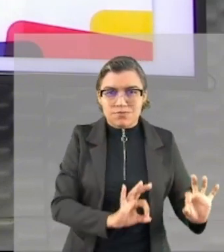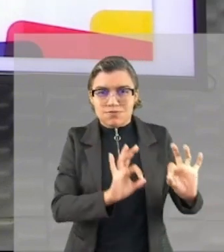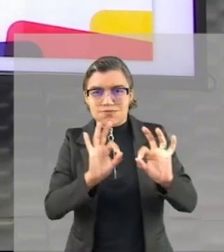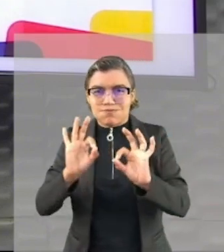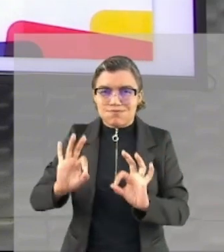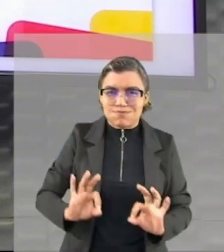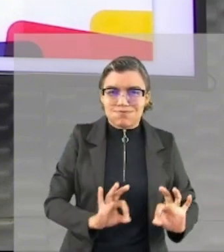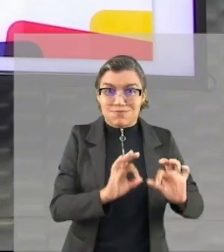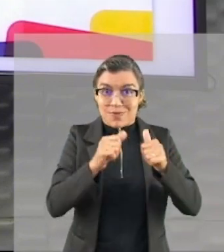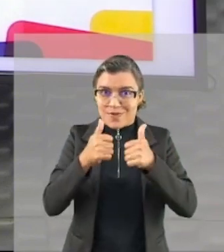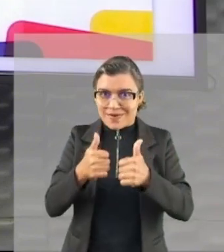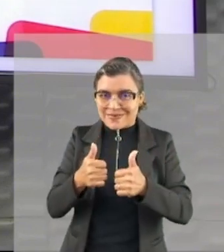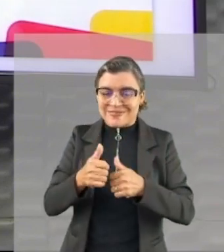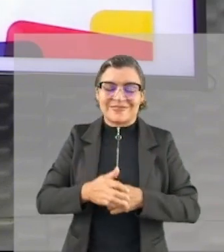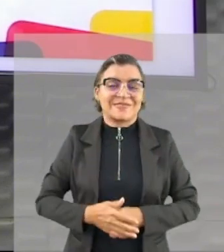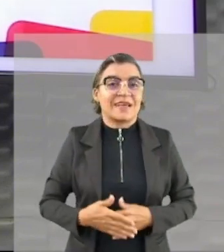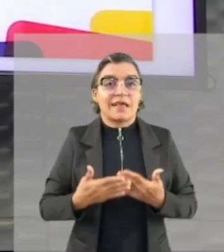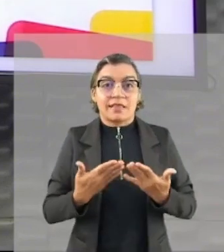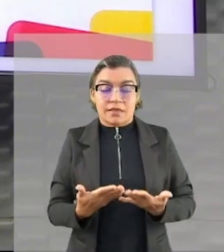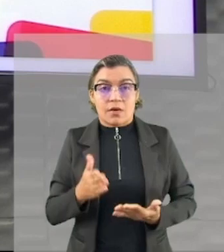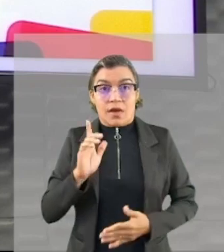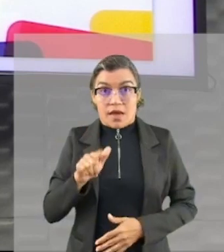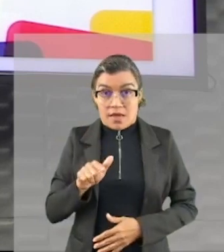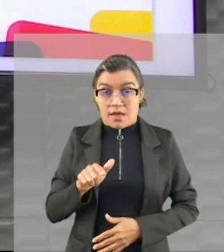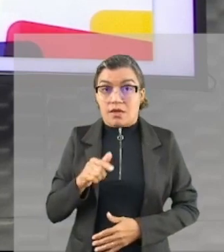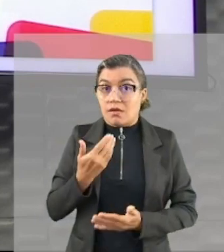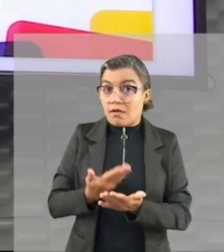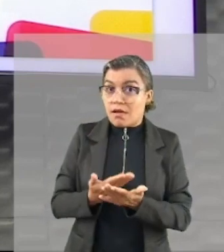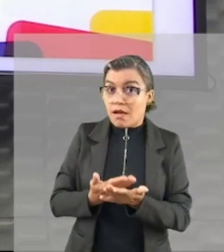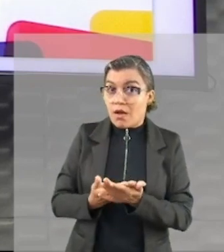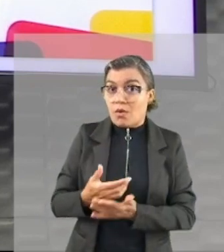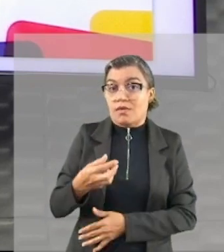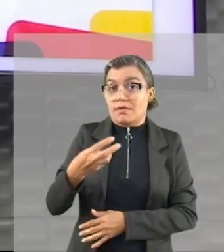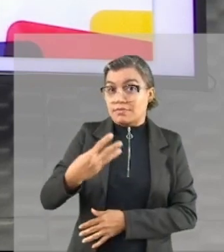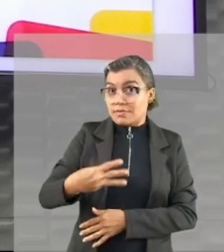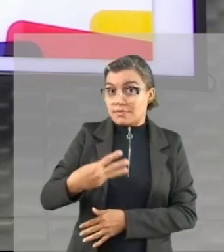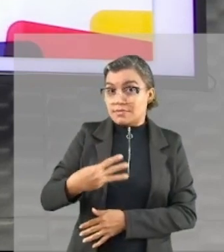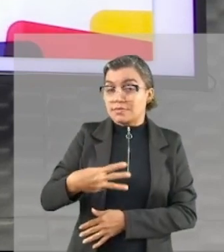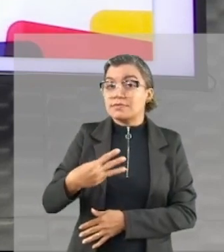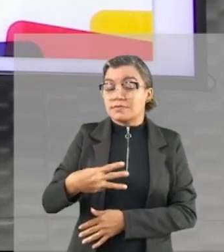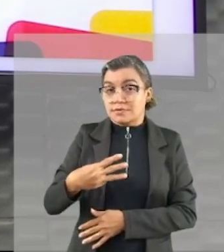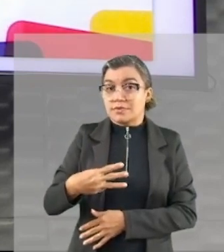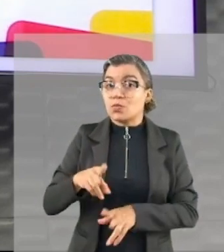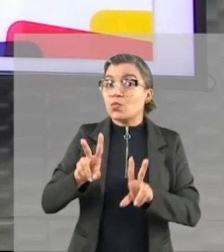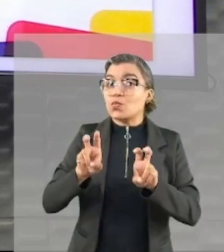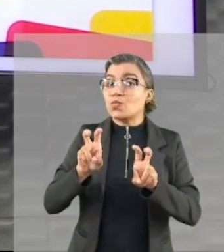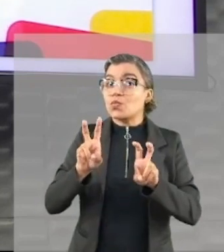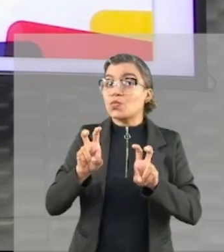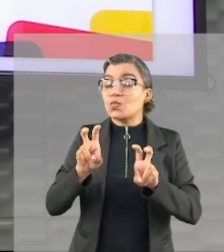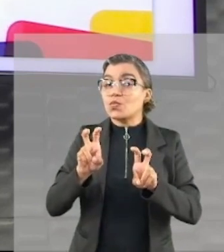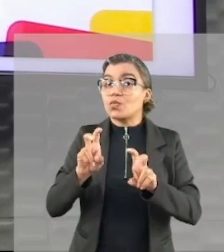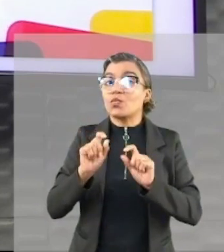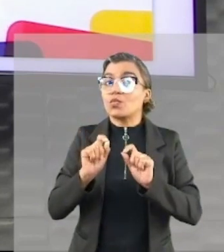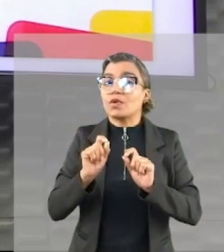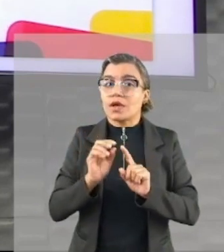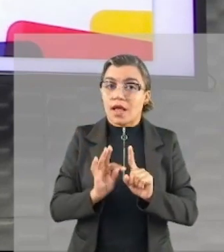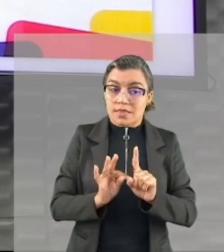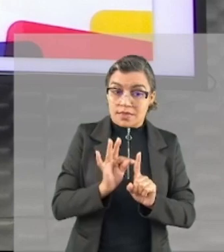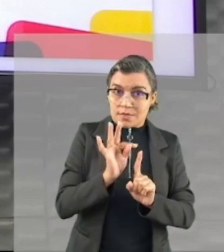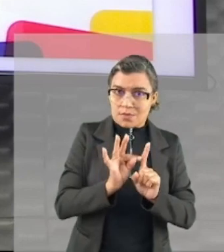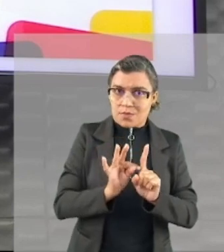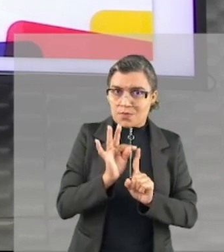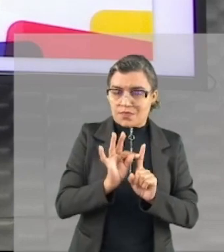vídeos. Belezinha? Essa é a aula 3 do assunto de